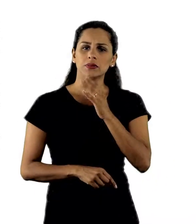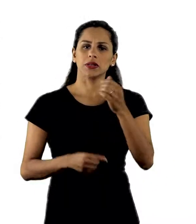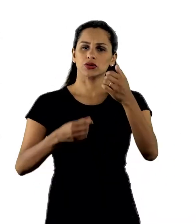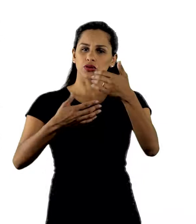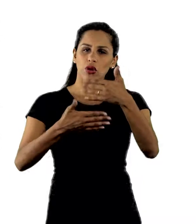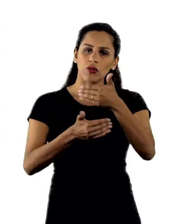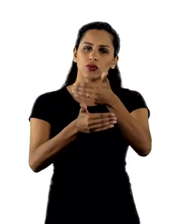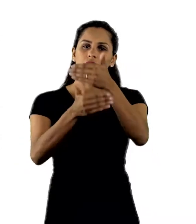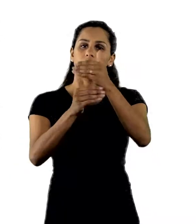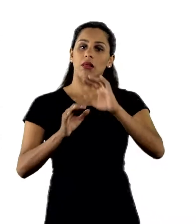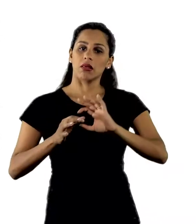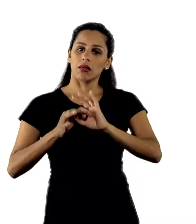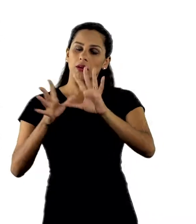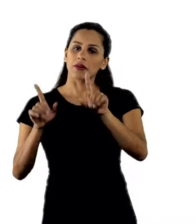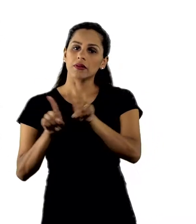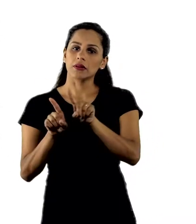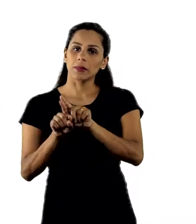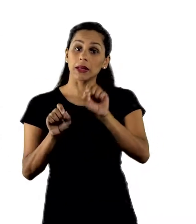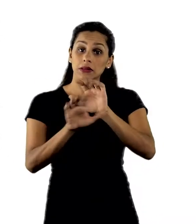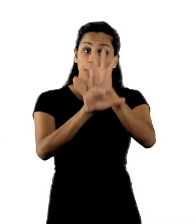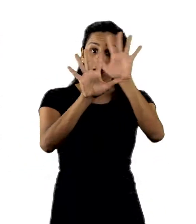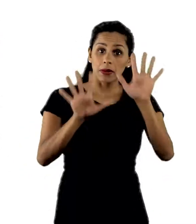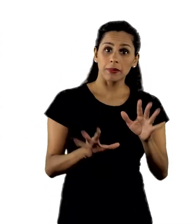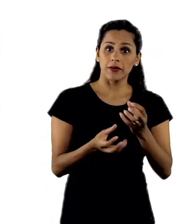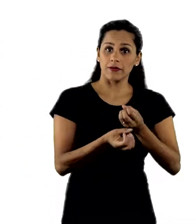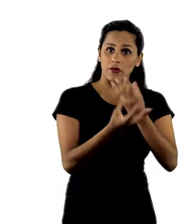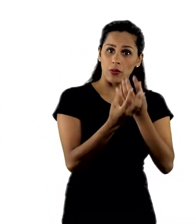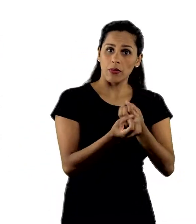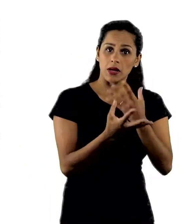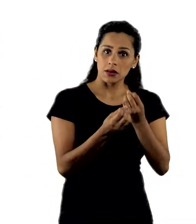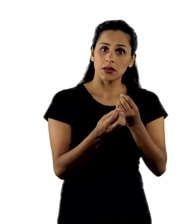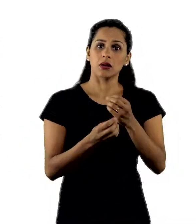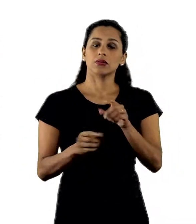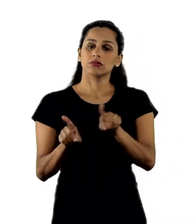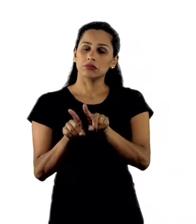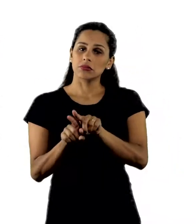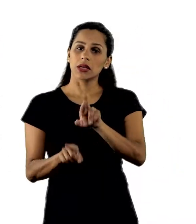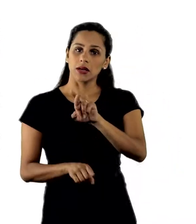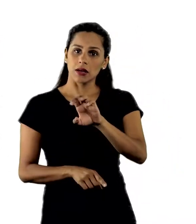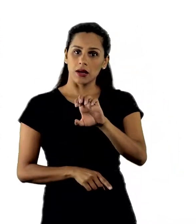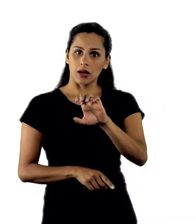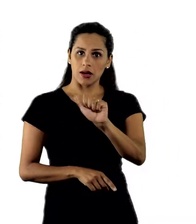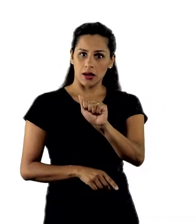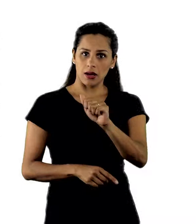da transparência de dados públicos e dos recursos educacionais abertos rea